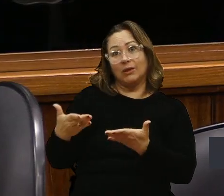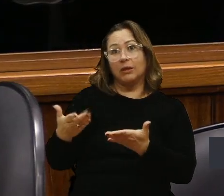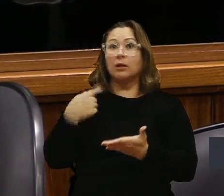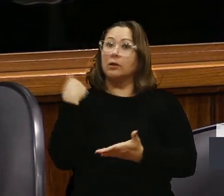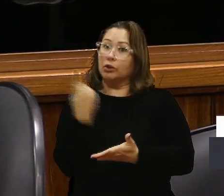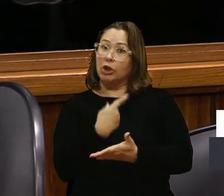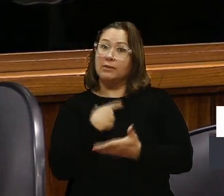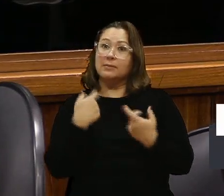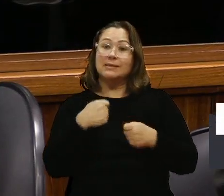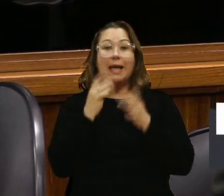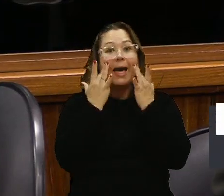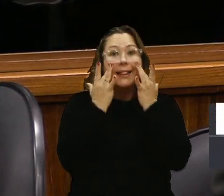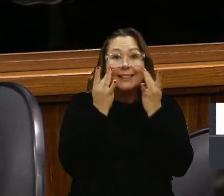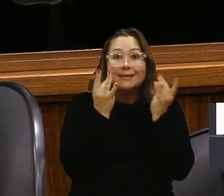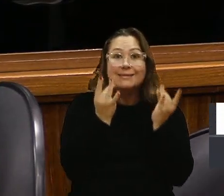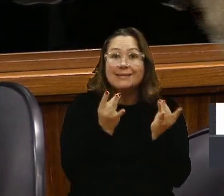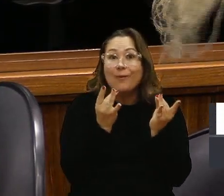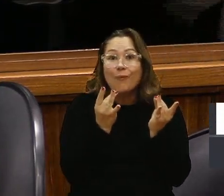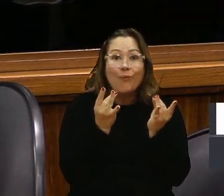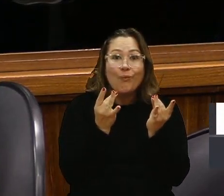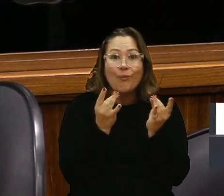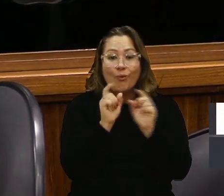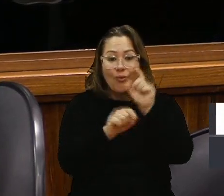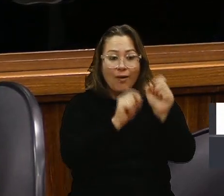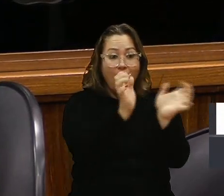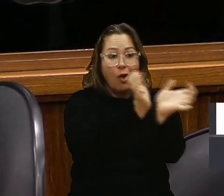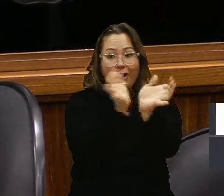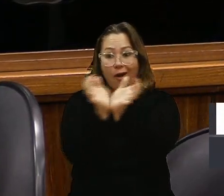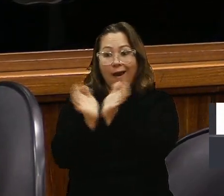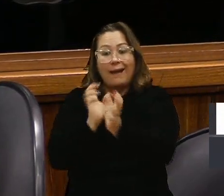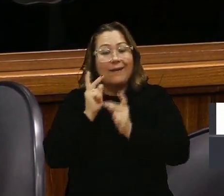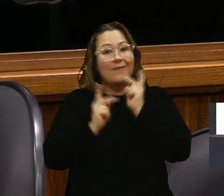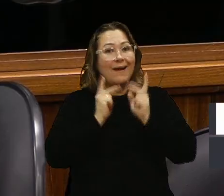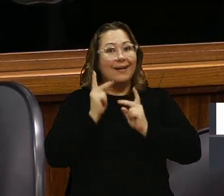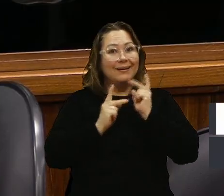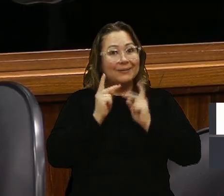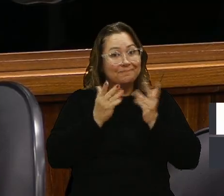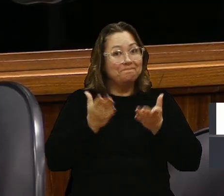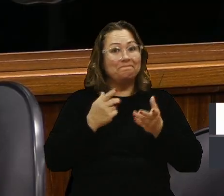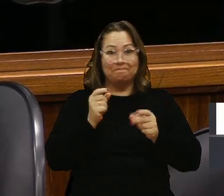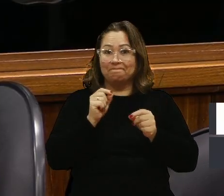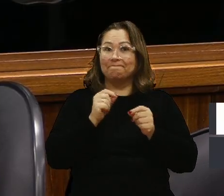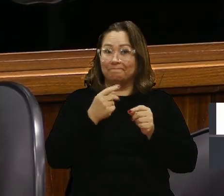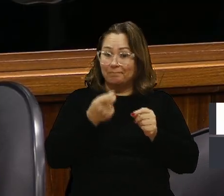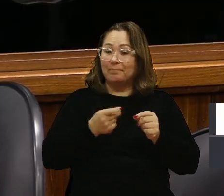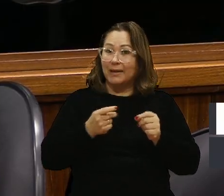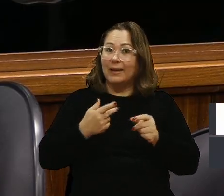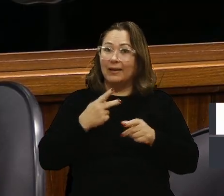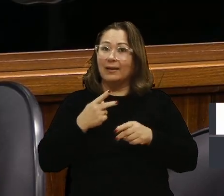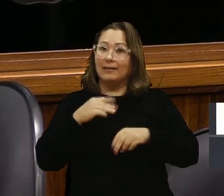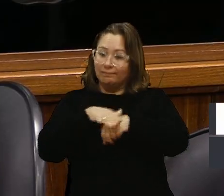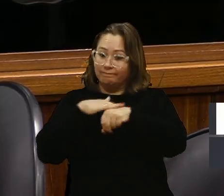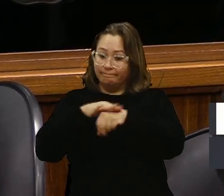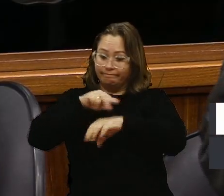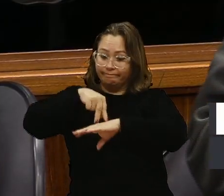tem que começar a prestar atenção no que os nossos colegas falam para fazer as nossas falas.